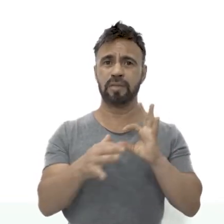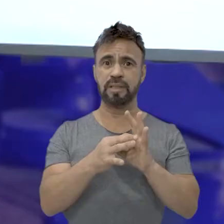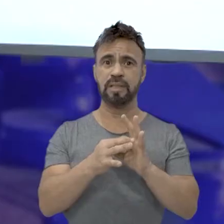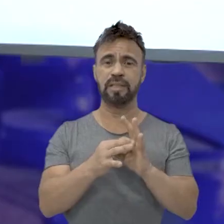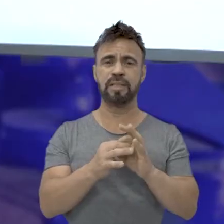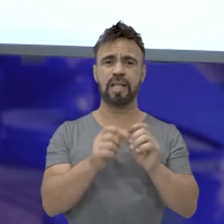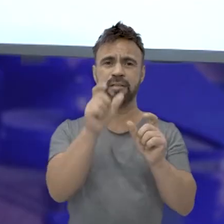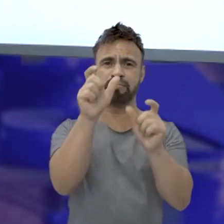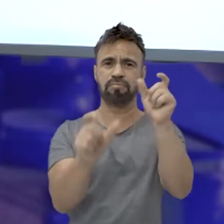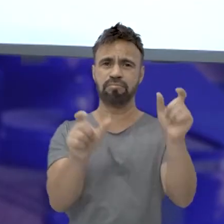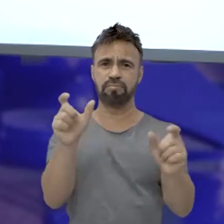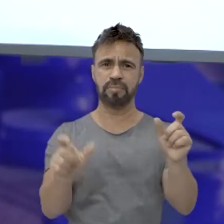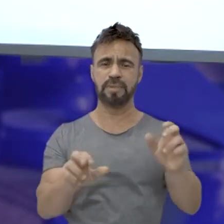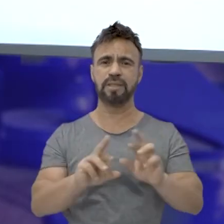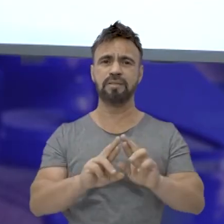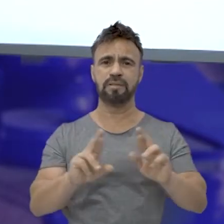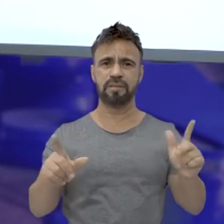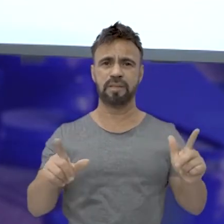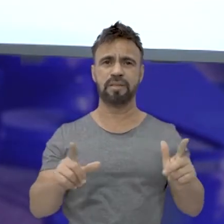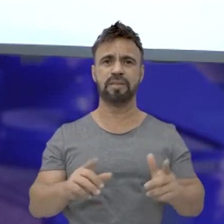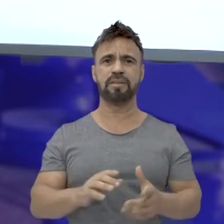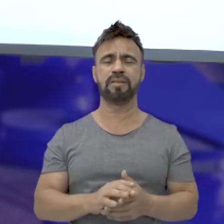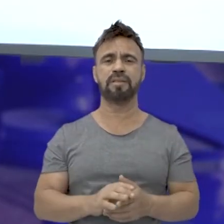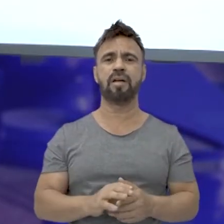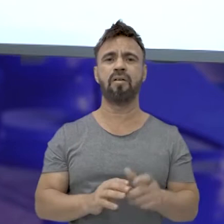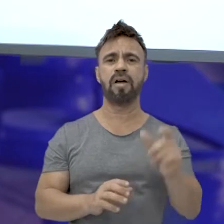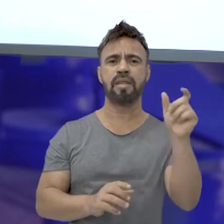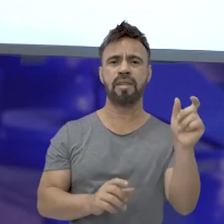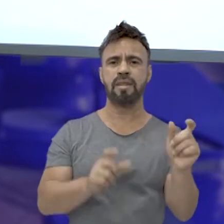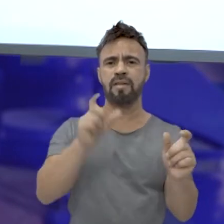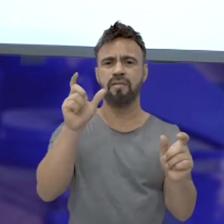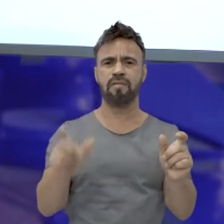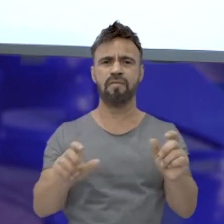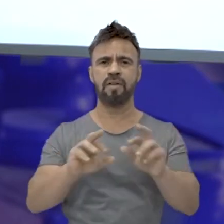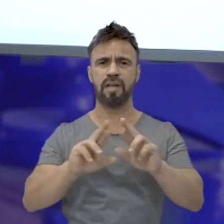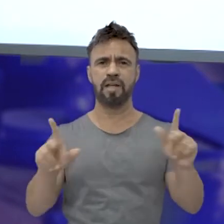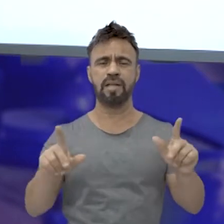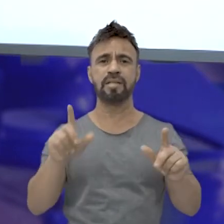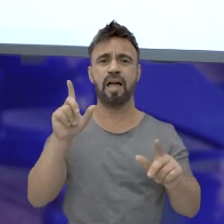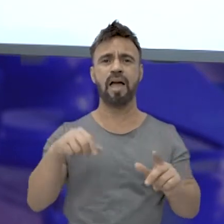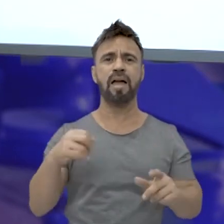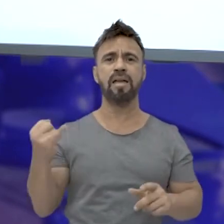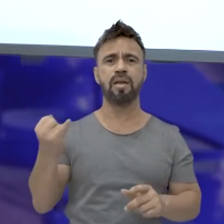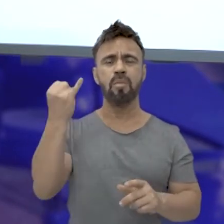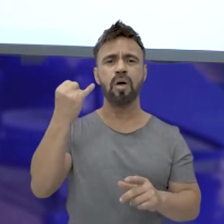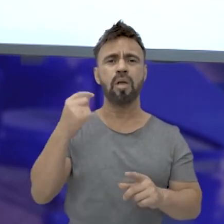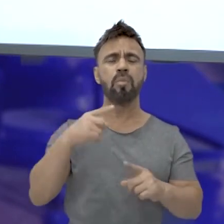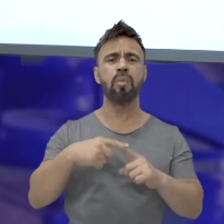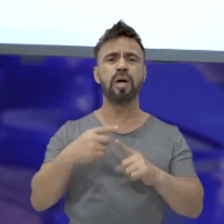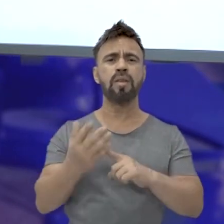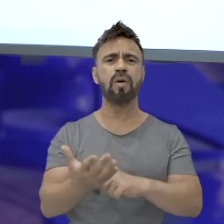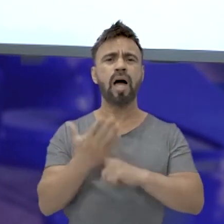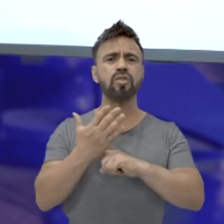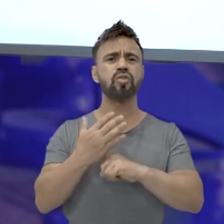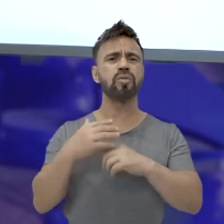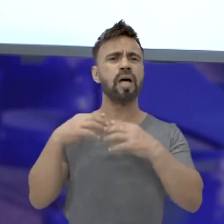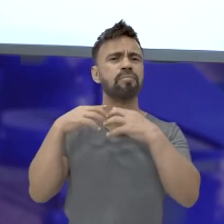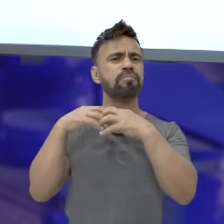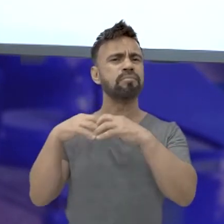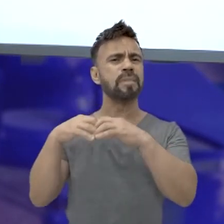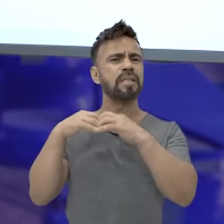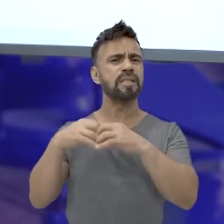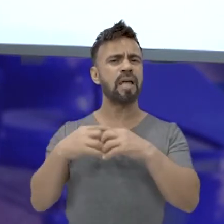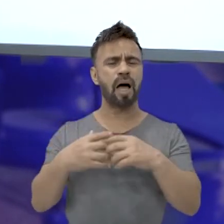das diferenças, certo? Então, as diferenças são importantes porque nos ajudam também a pensar a